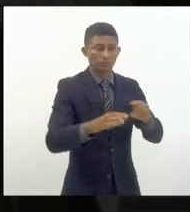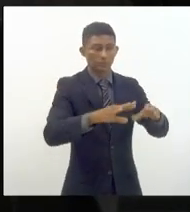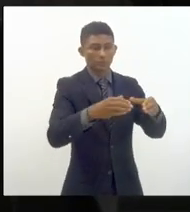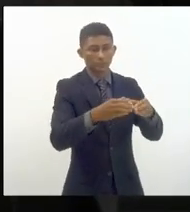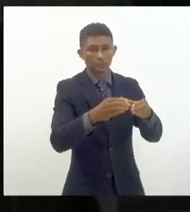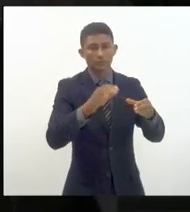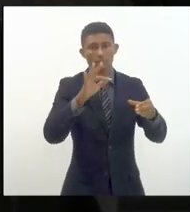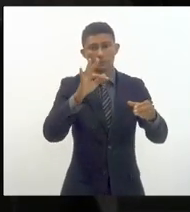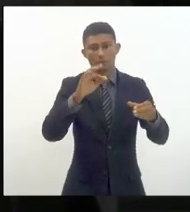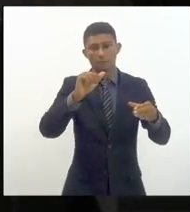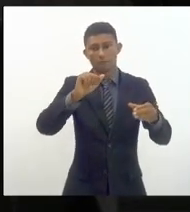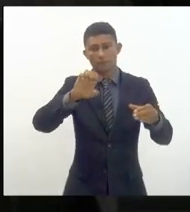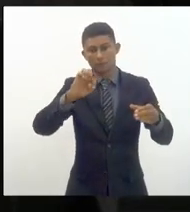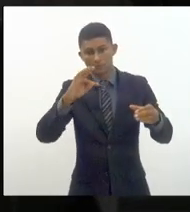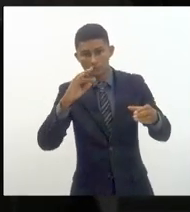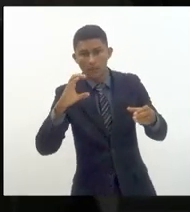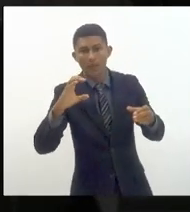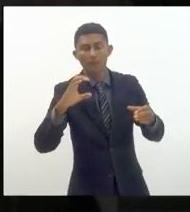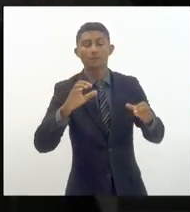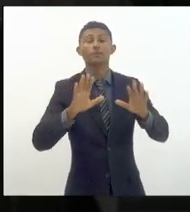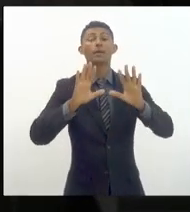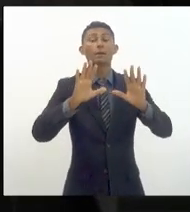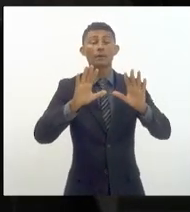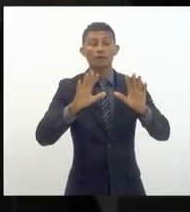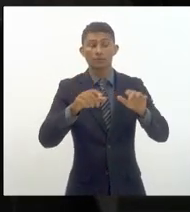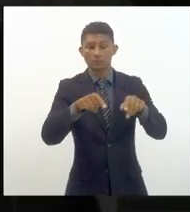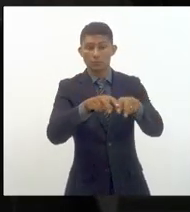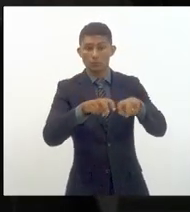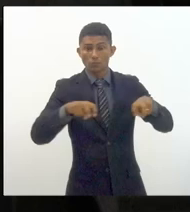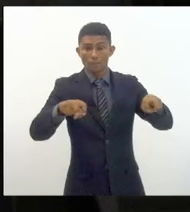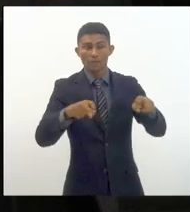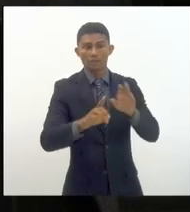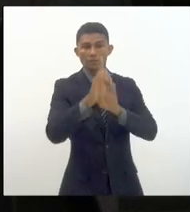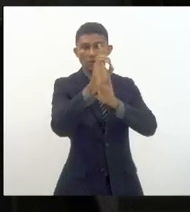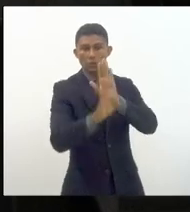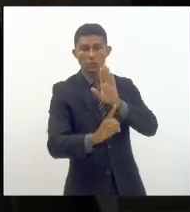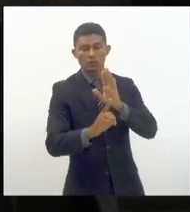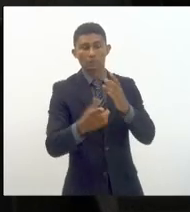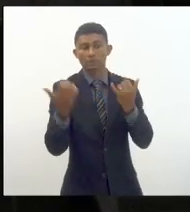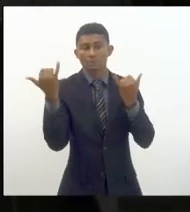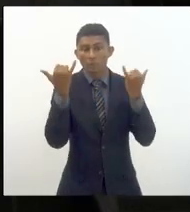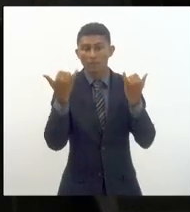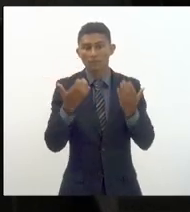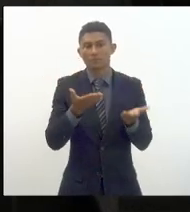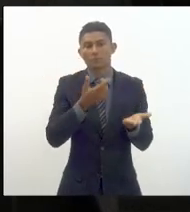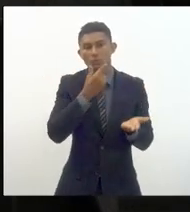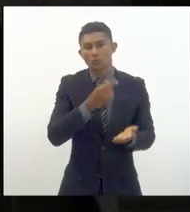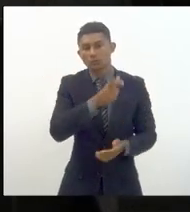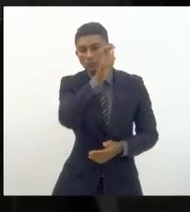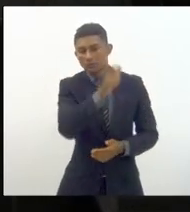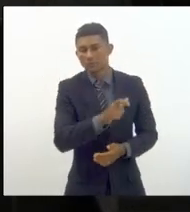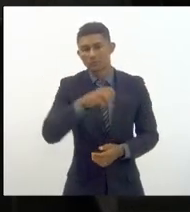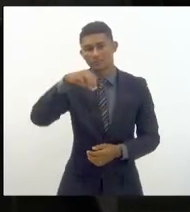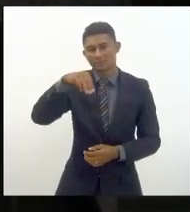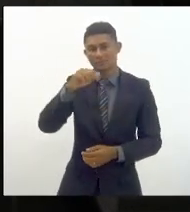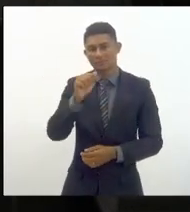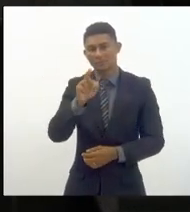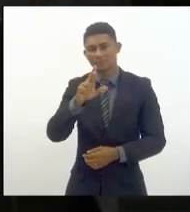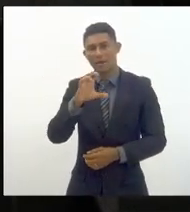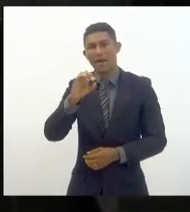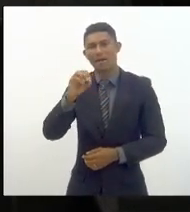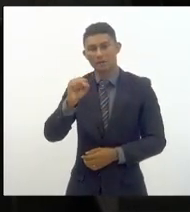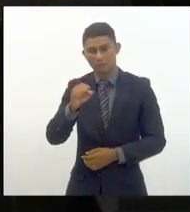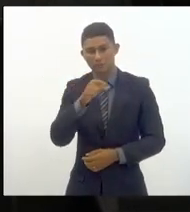Entretanto a informação que a gente tem da mesa diretora do nosso dirigente Marquinhos sempre muito Atento e sempre muito é vigilante